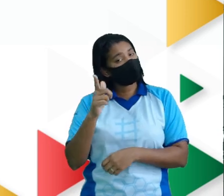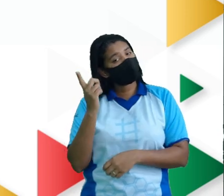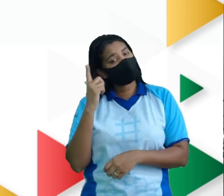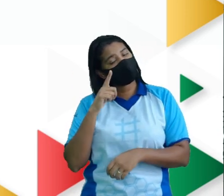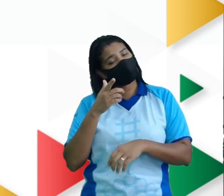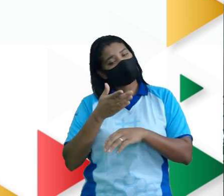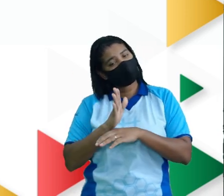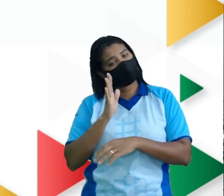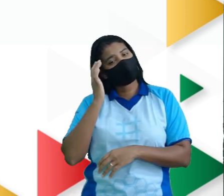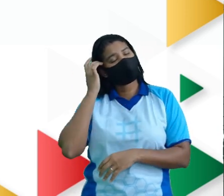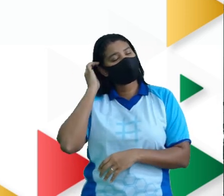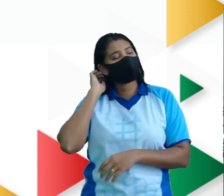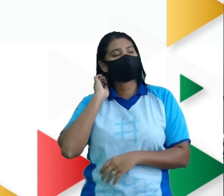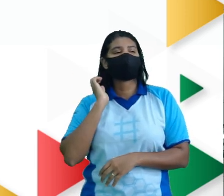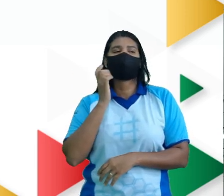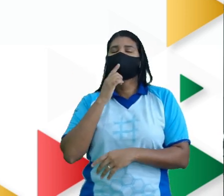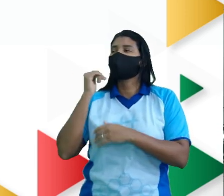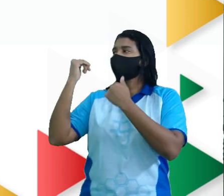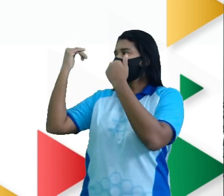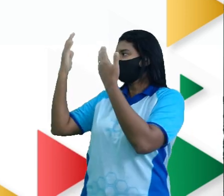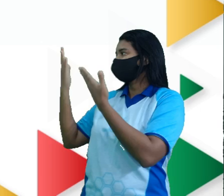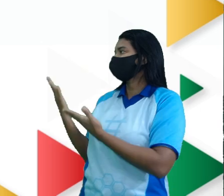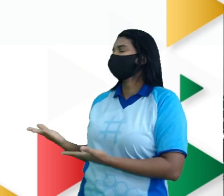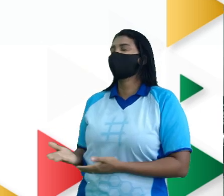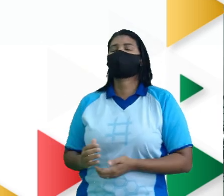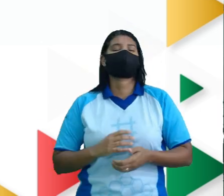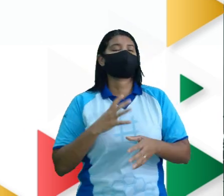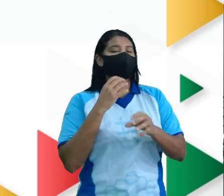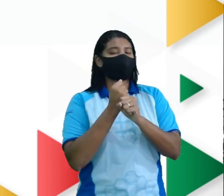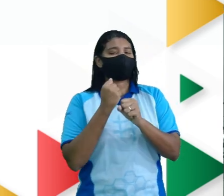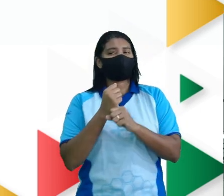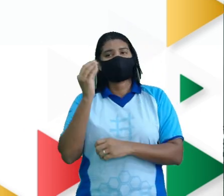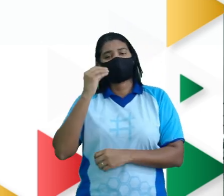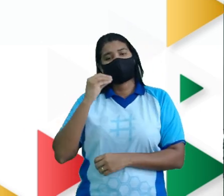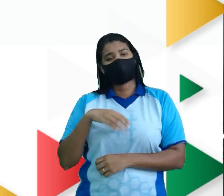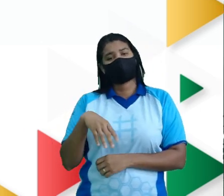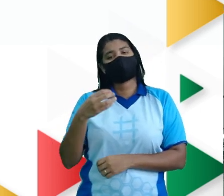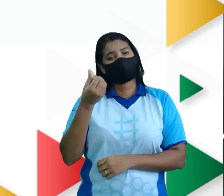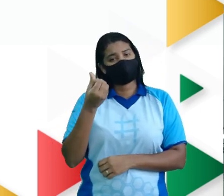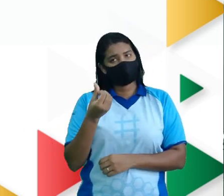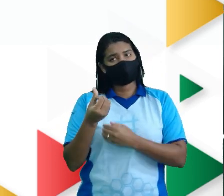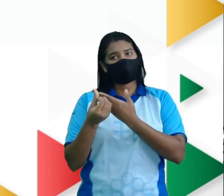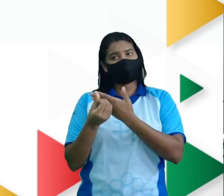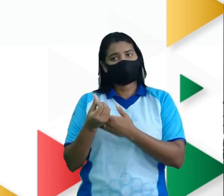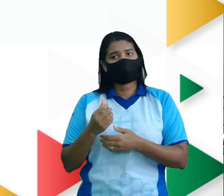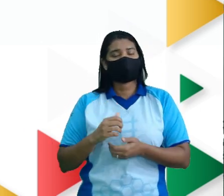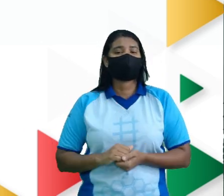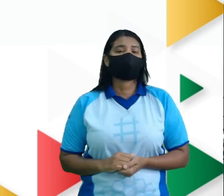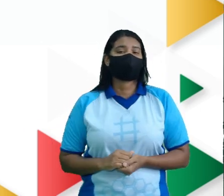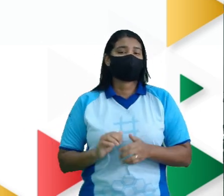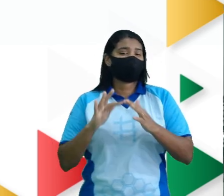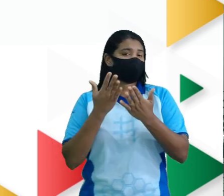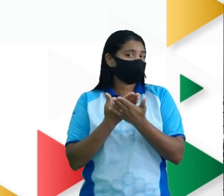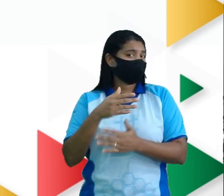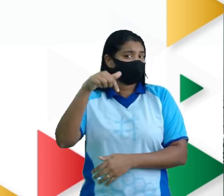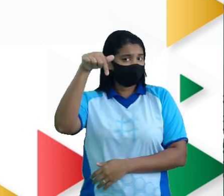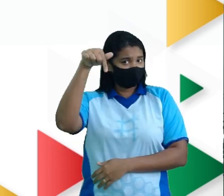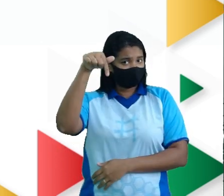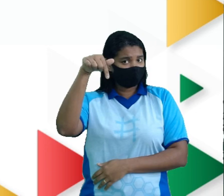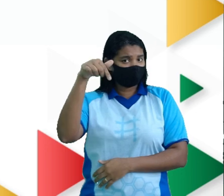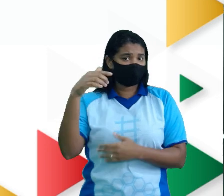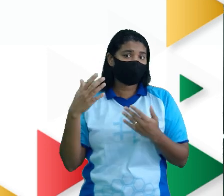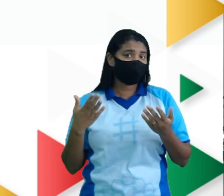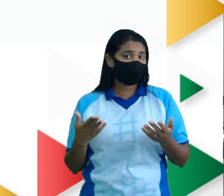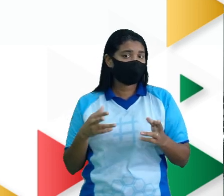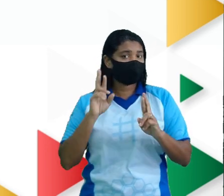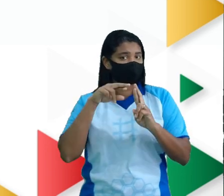Ó. O que é que vai acontecer se ela for menor que a média? Eu botei média 6, tá? mas tem escola que a média é 7, tranquilo. A gente só botou